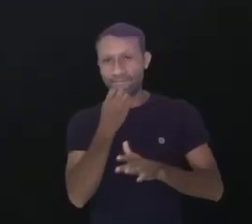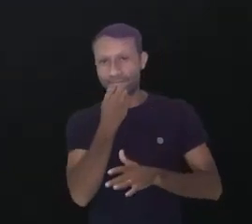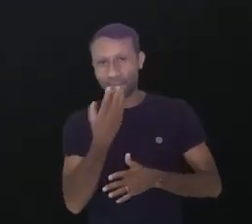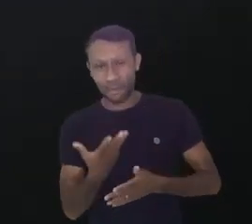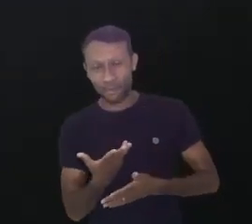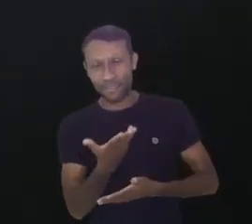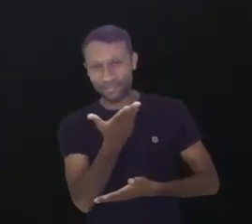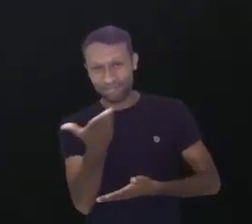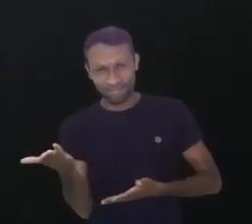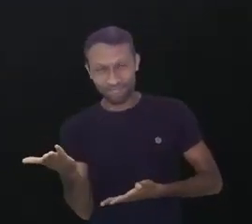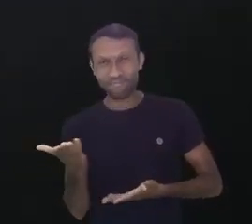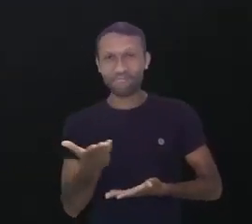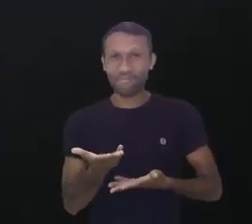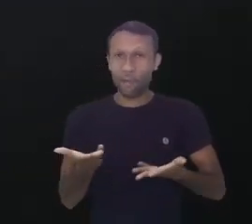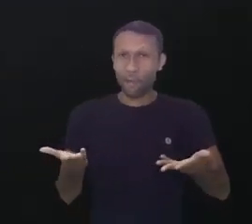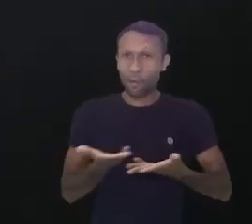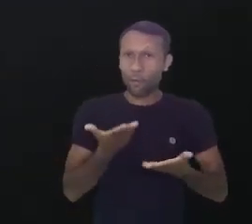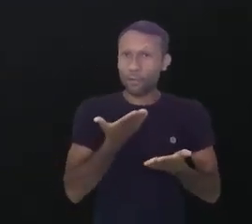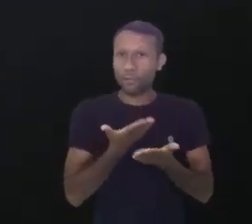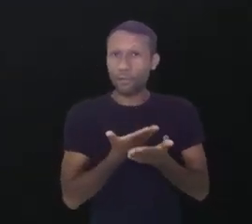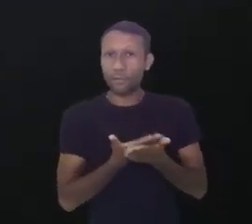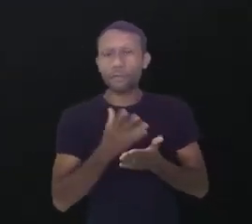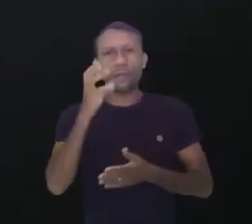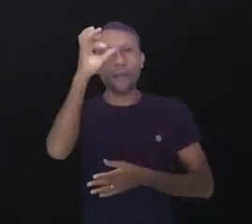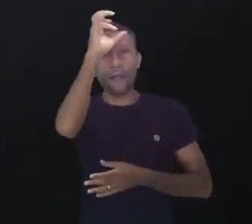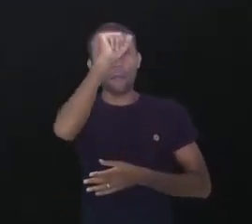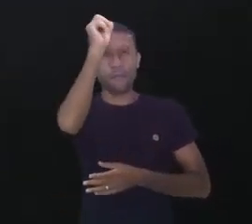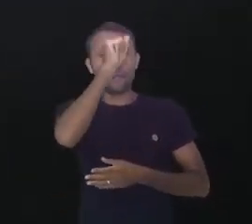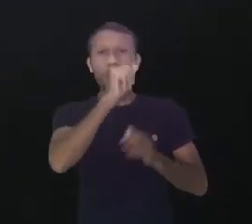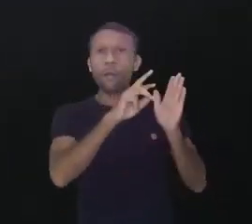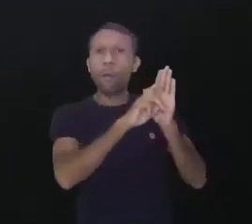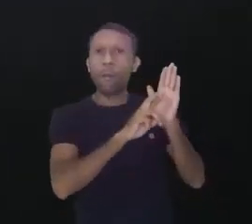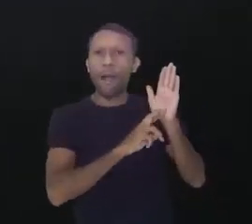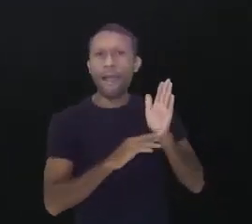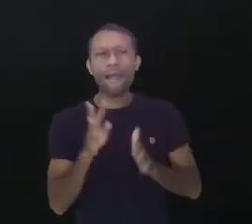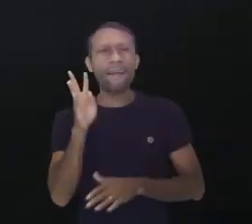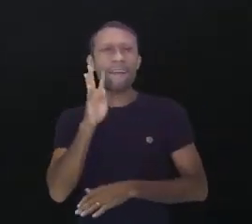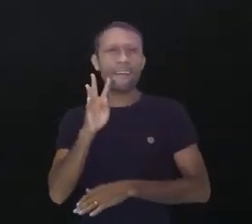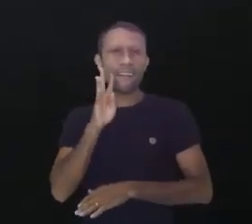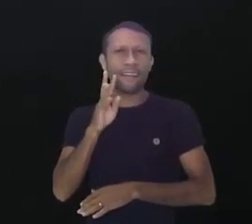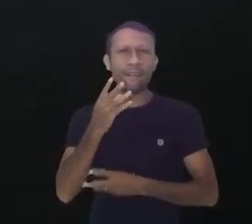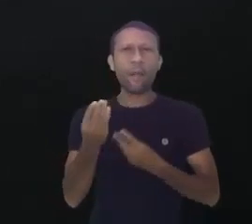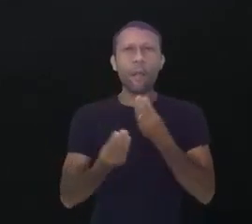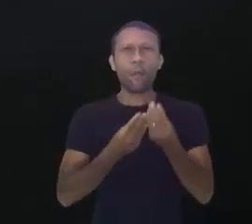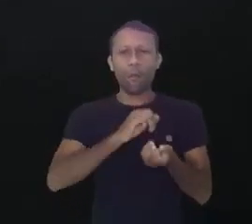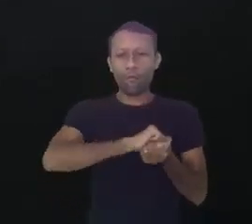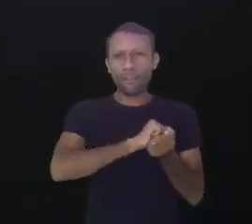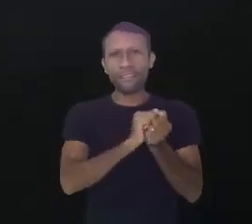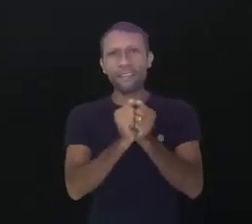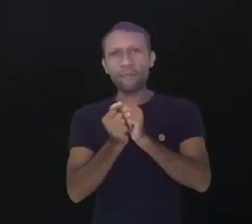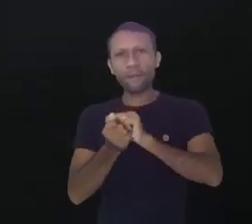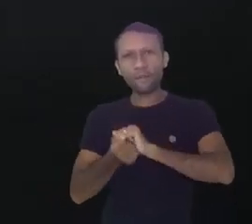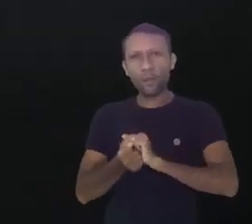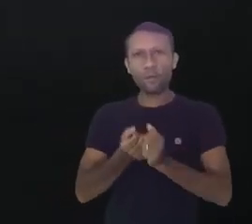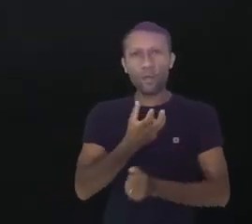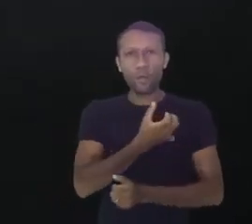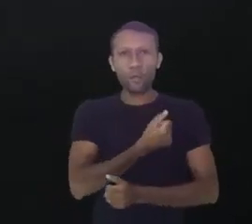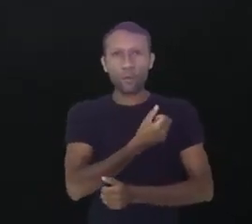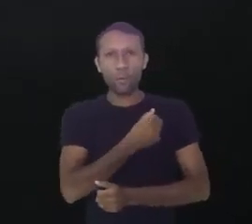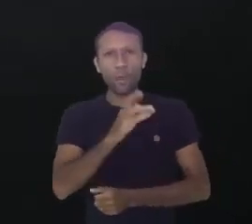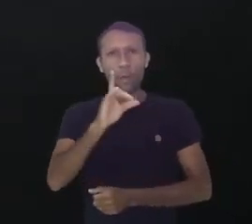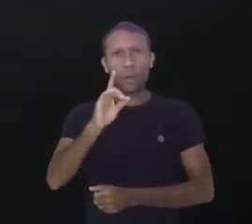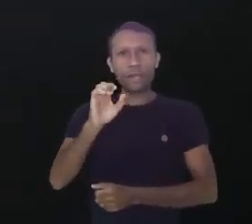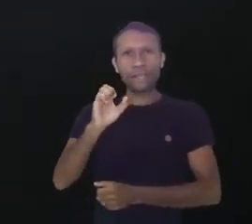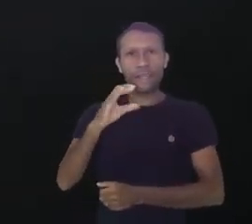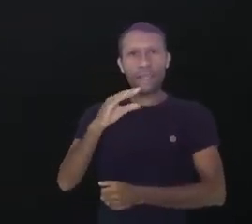Olá pessoal, tudo bem com vocês? Nesta nossa aula vamos aprender aqui uma regra bem legal que é como transformar números